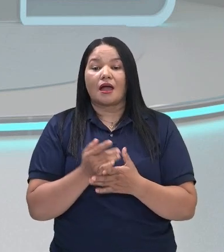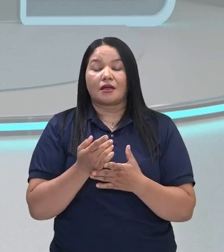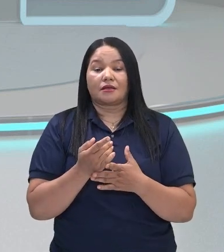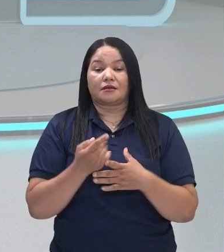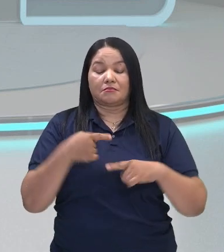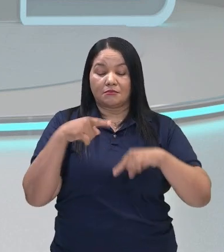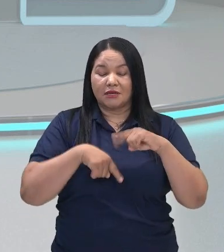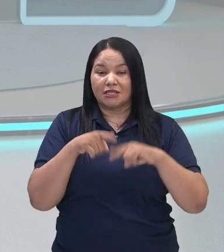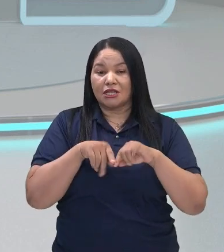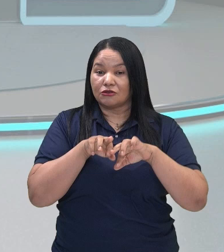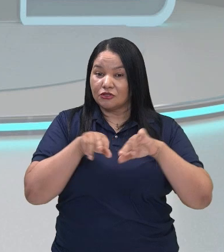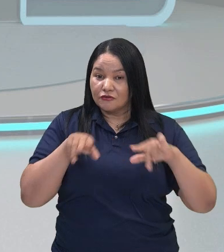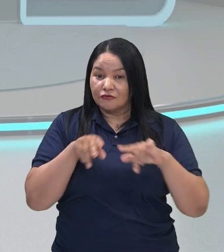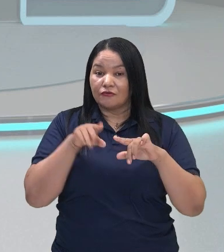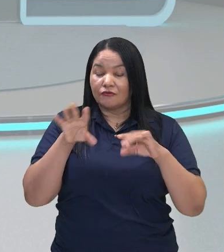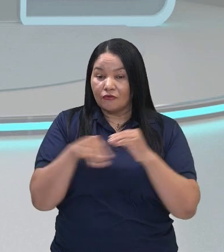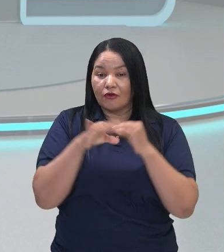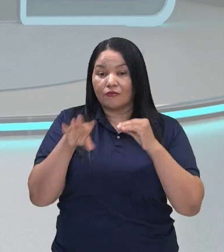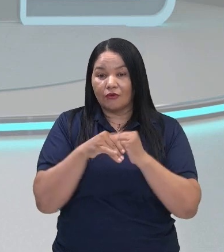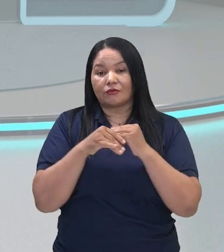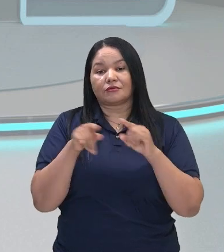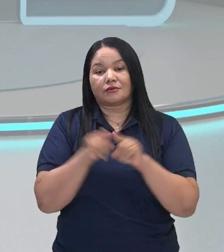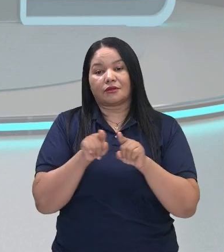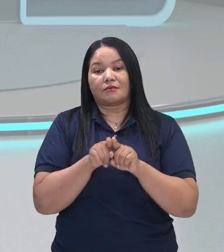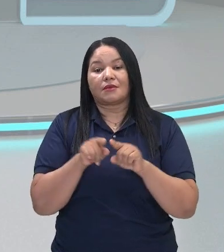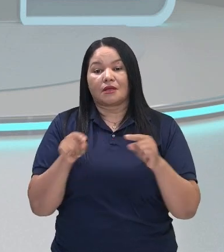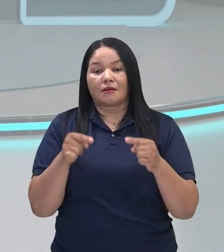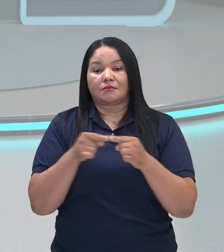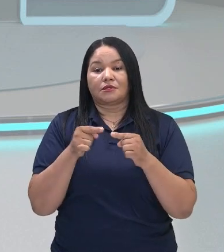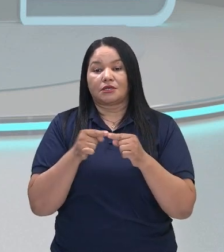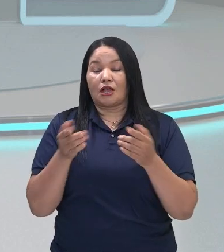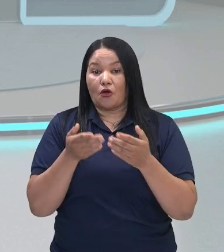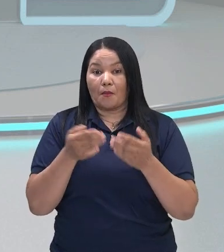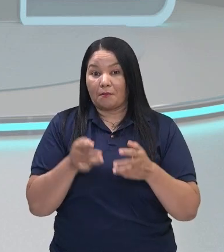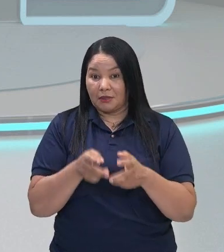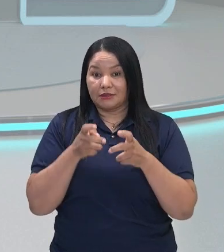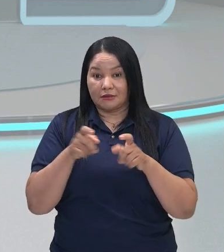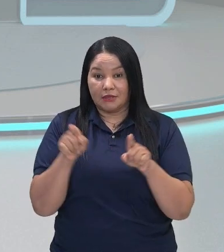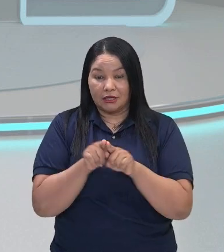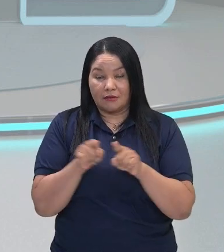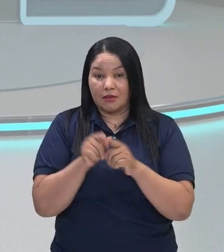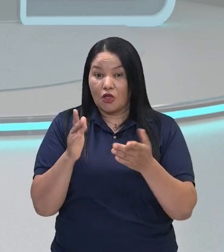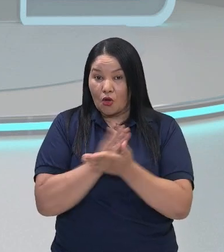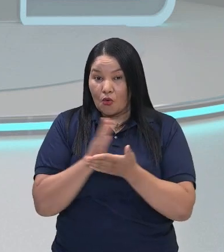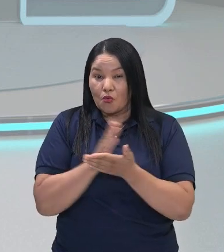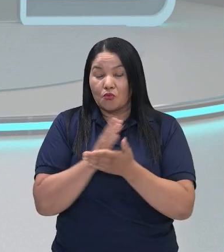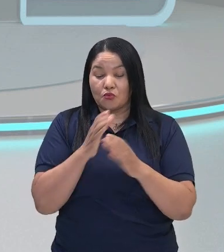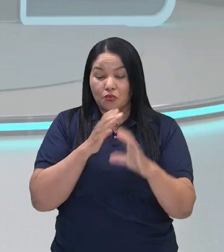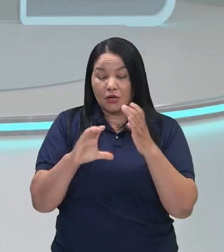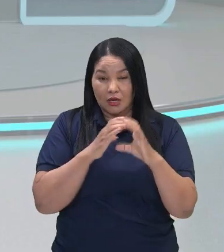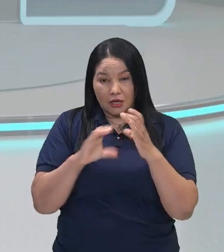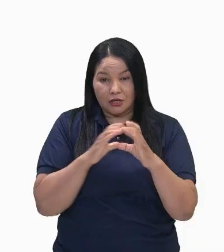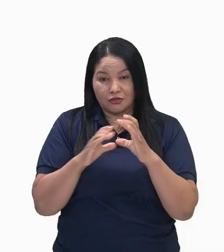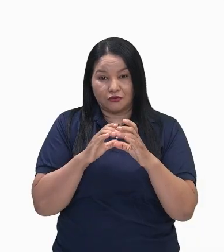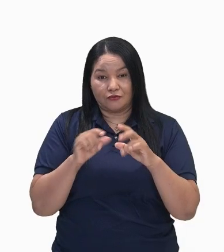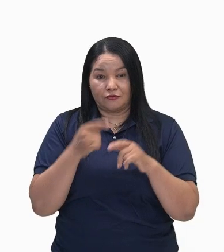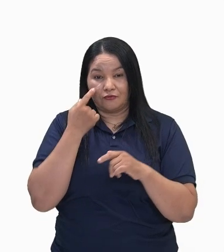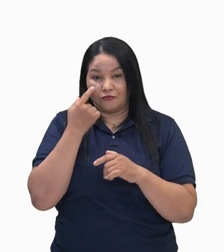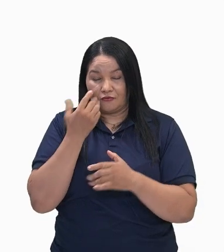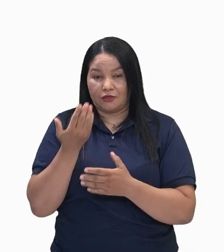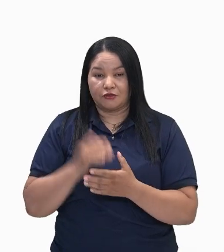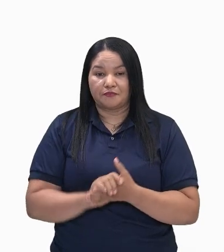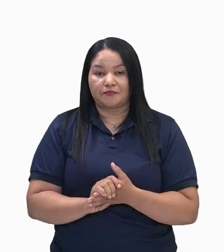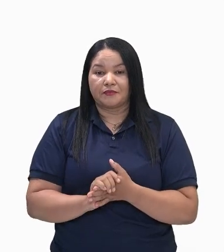ser introduzida na liturgia, e aqui vamos também perceber algumas práticas no canto gregoriano. Olha só,